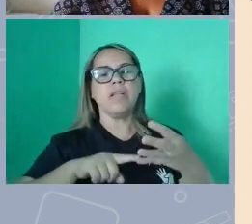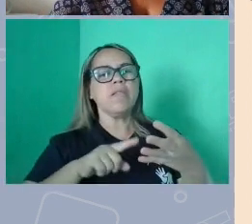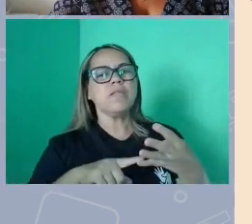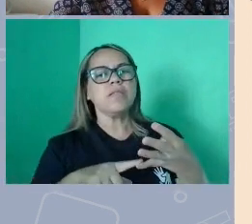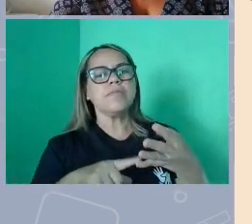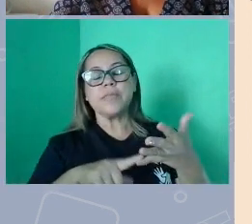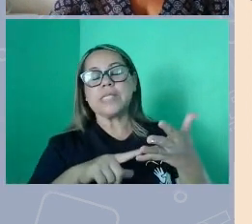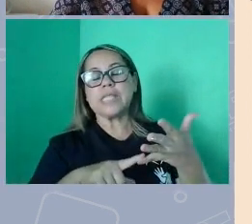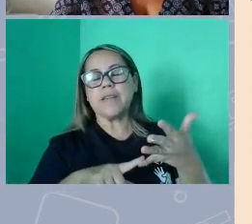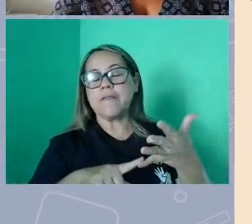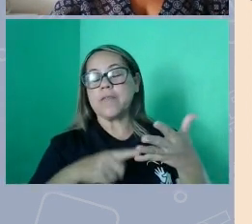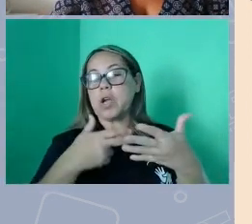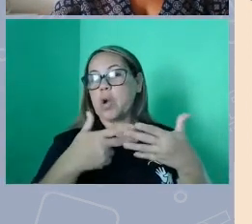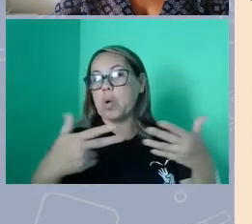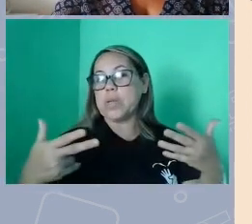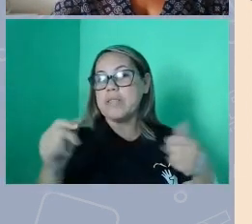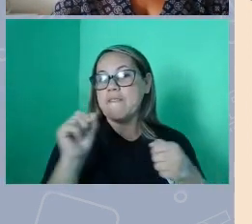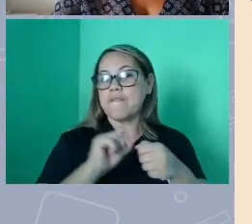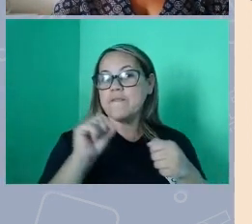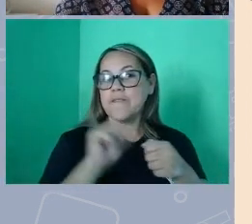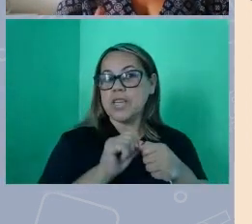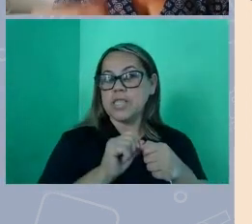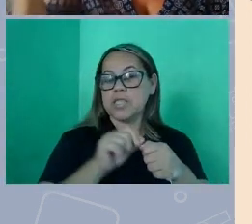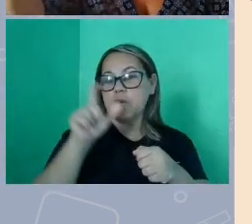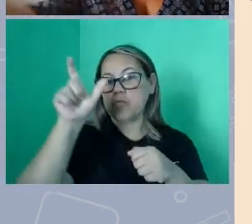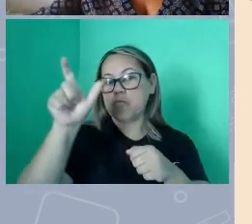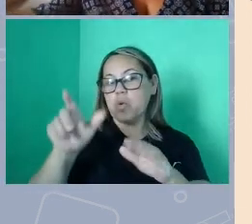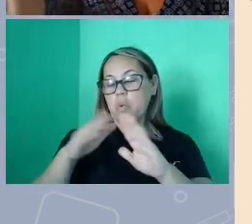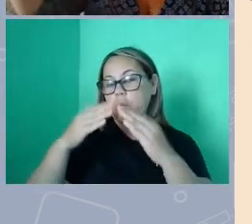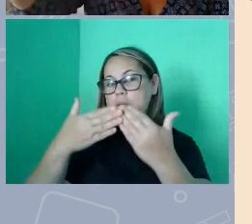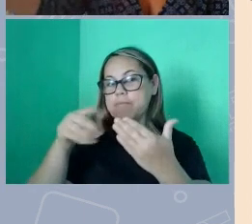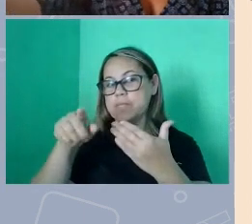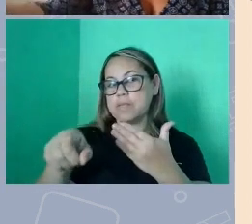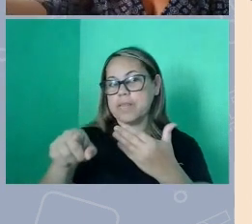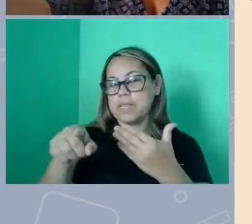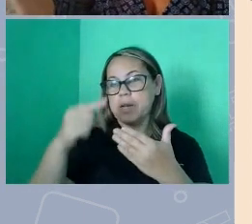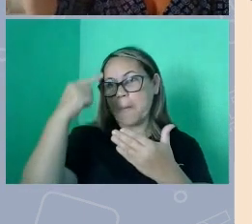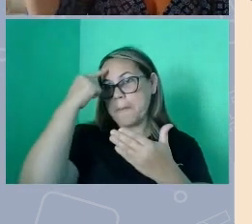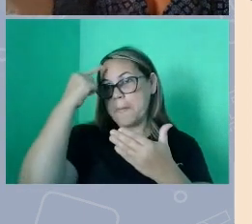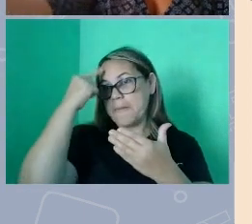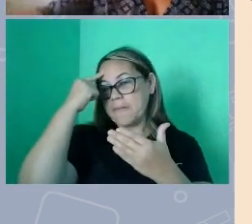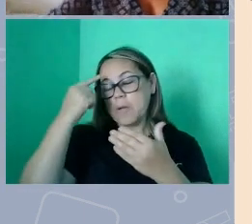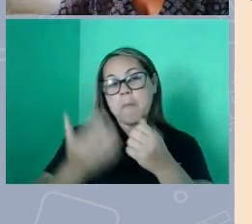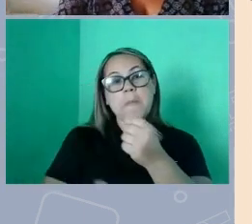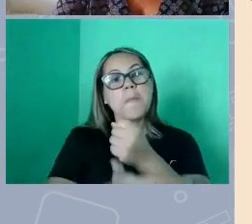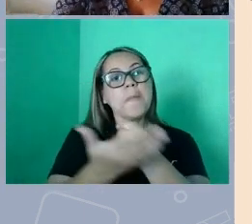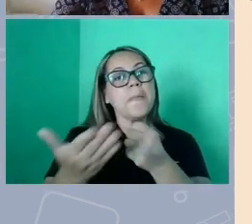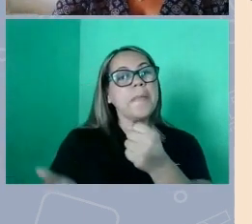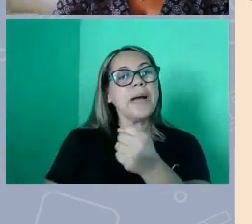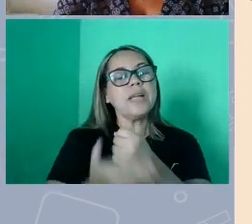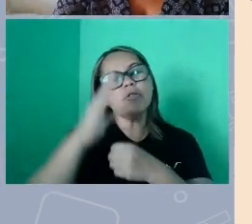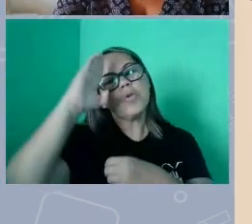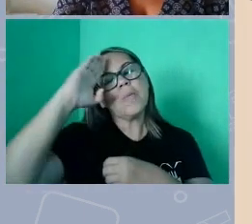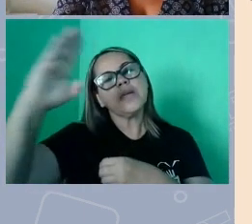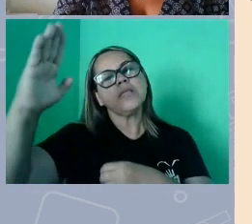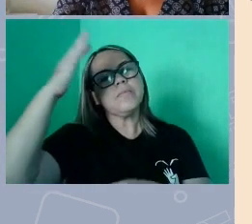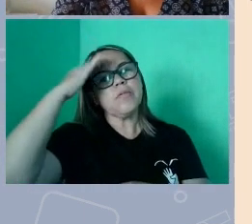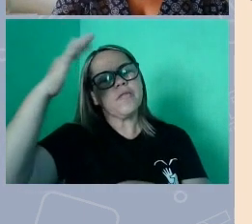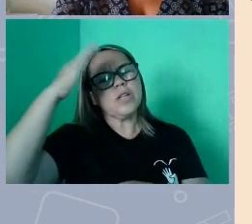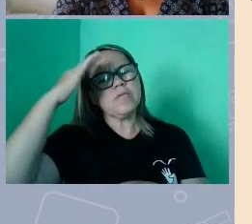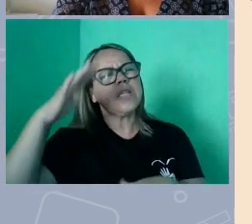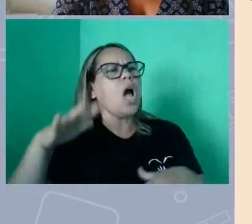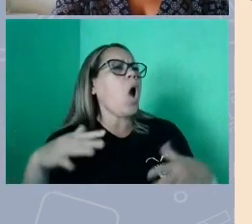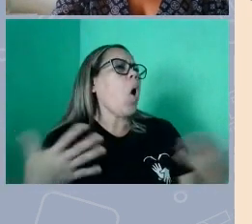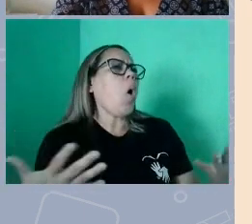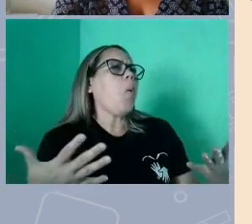produzido por uma escola um pensamento embasado em um princípio filosófico qual o